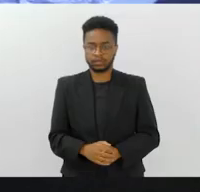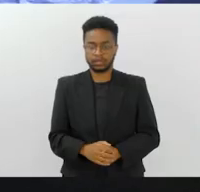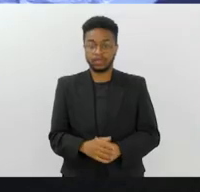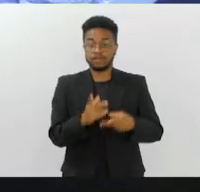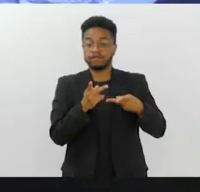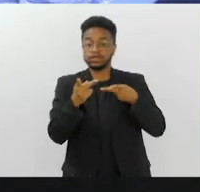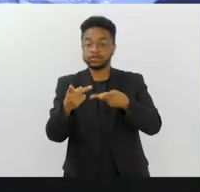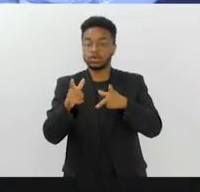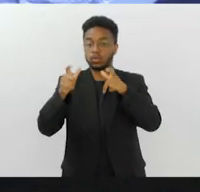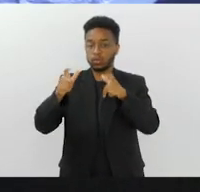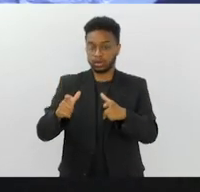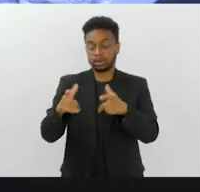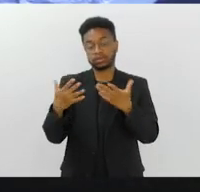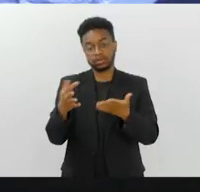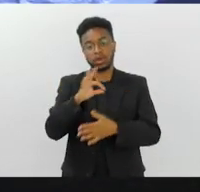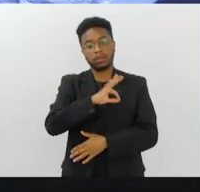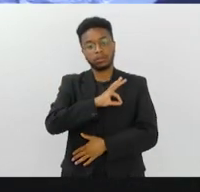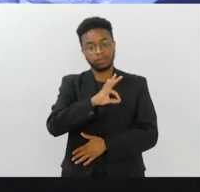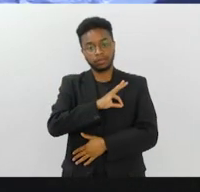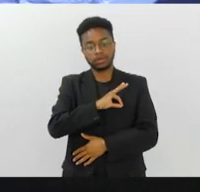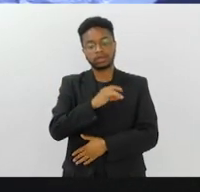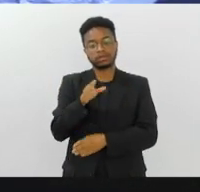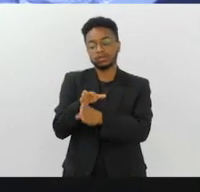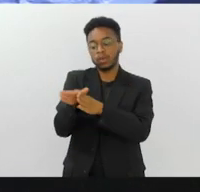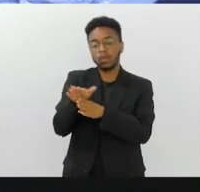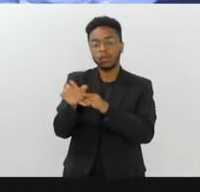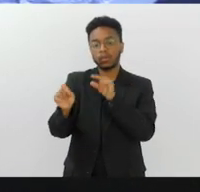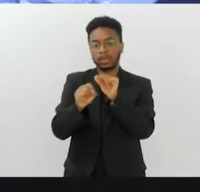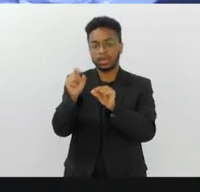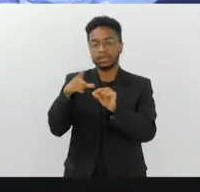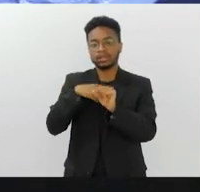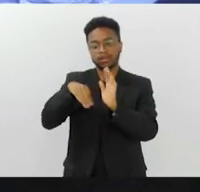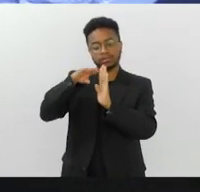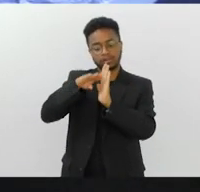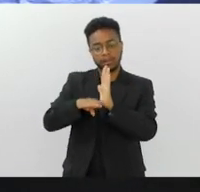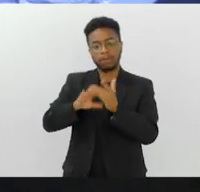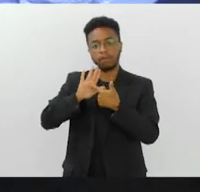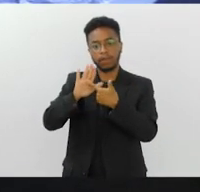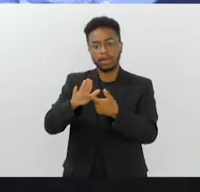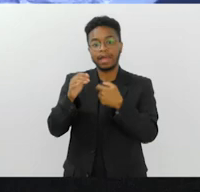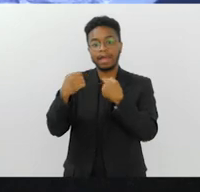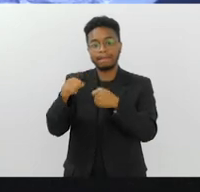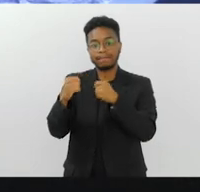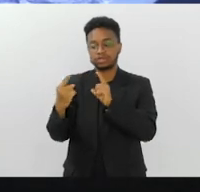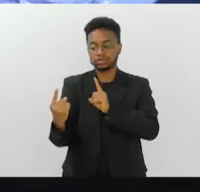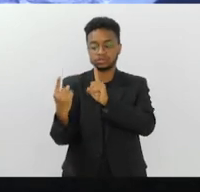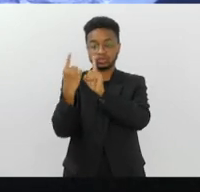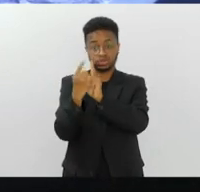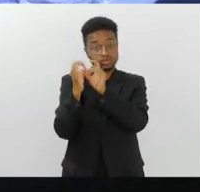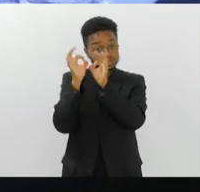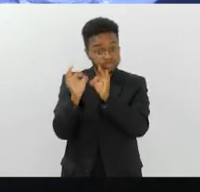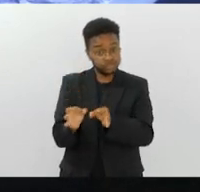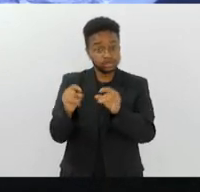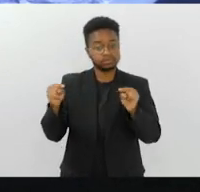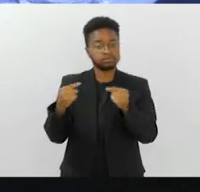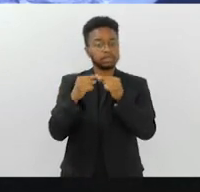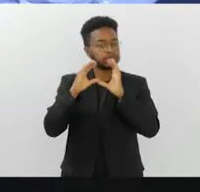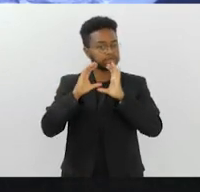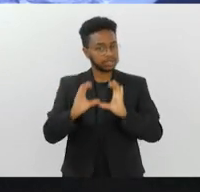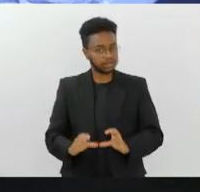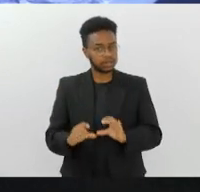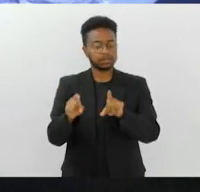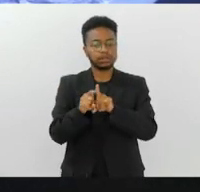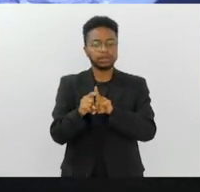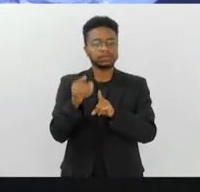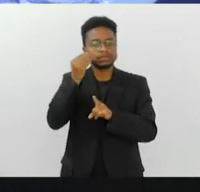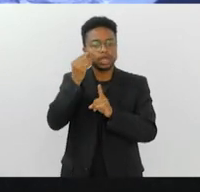no local o policial ele é orientado e no nosso pop vem escrita fazer uma abordagem digna cidadã e para